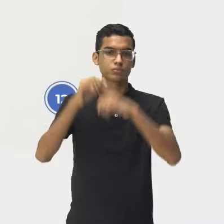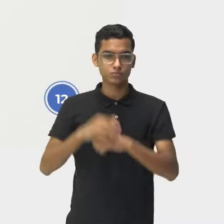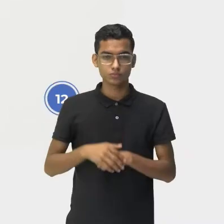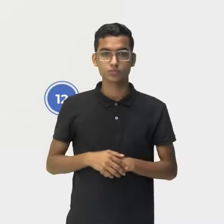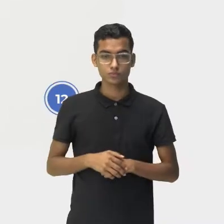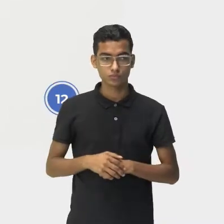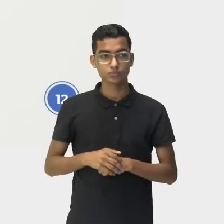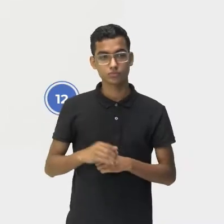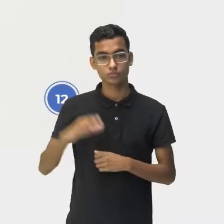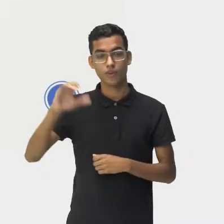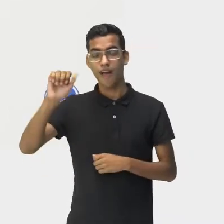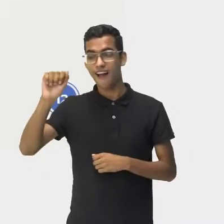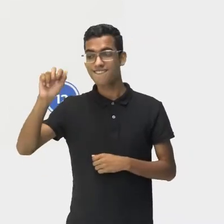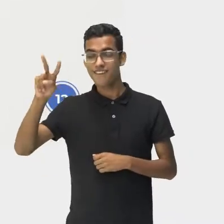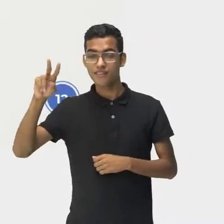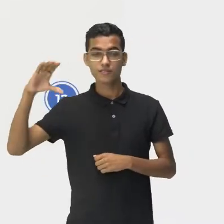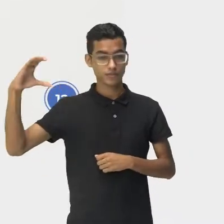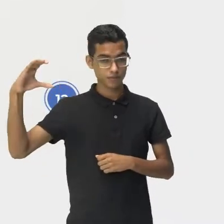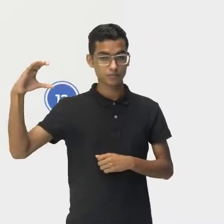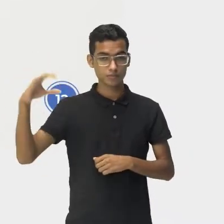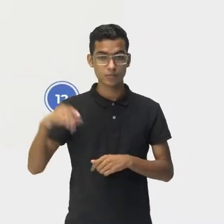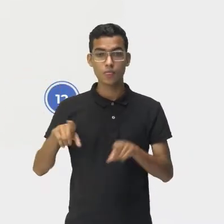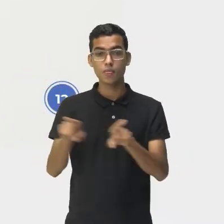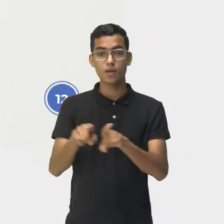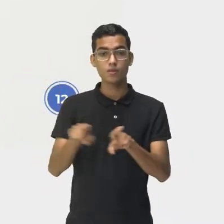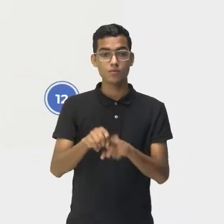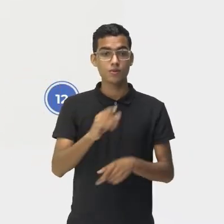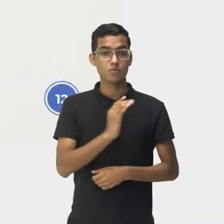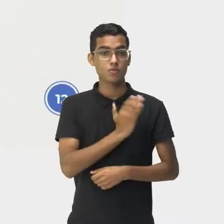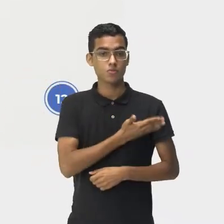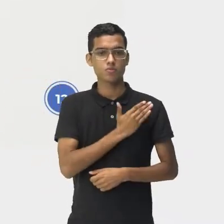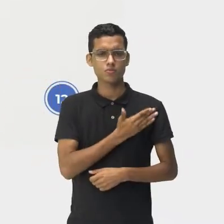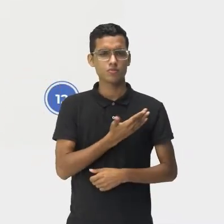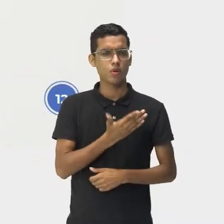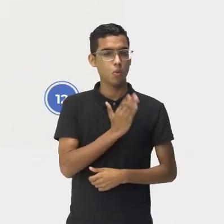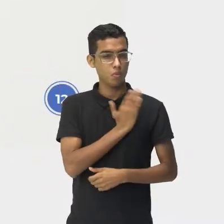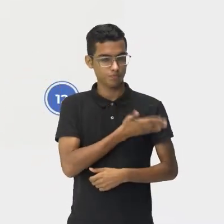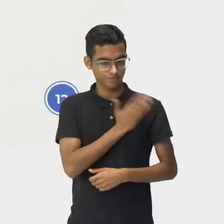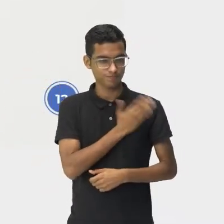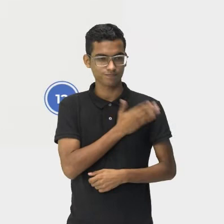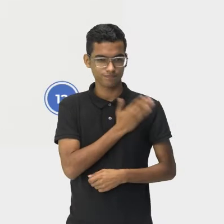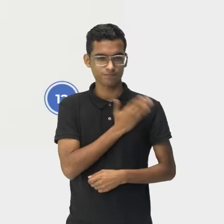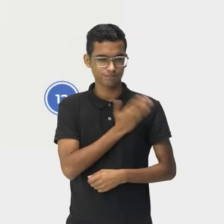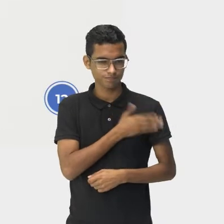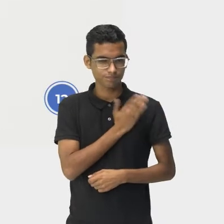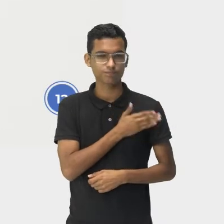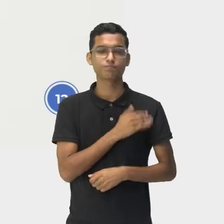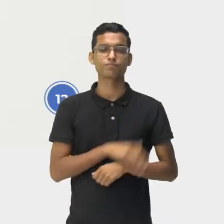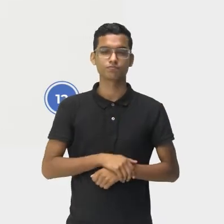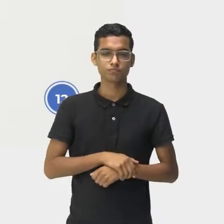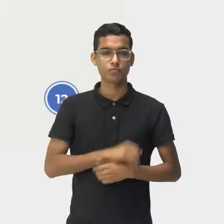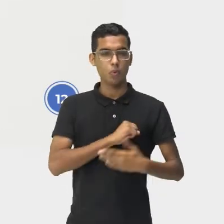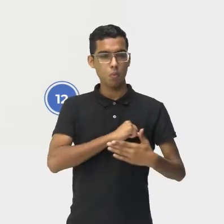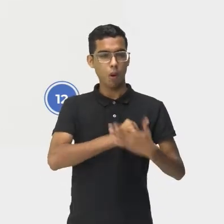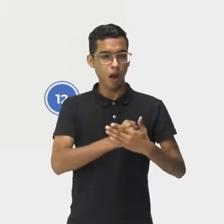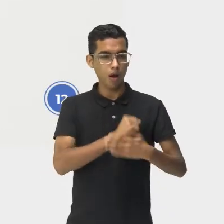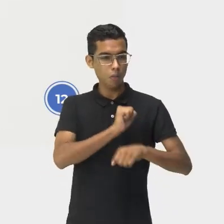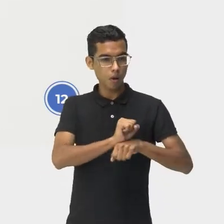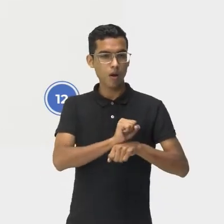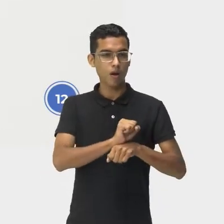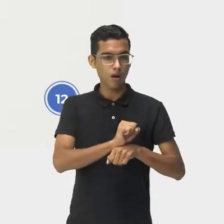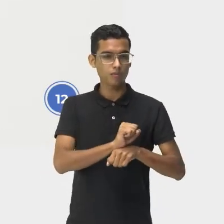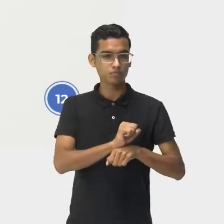outros. Coração, olha só, doença coronariana, hipertrofia cardíaca,